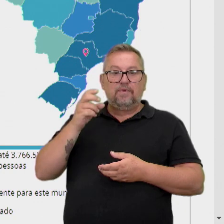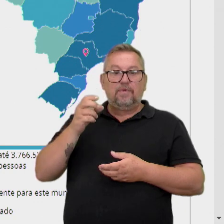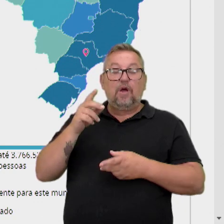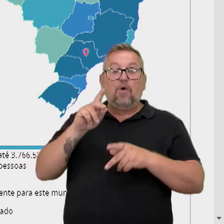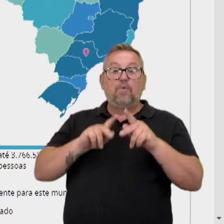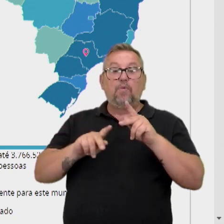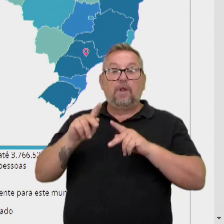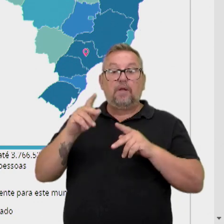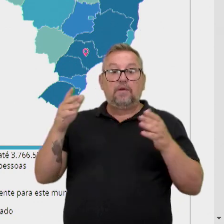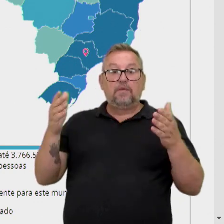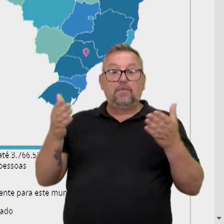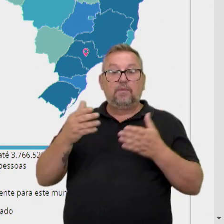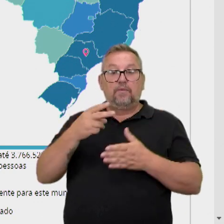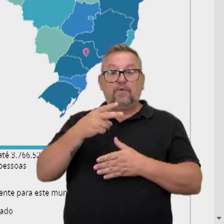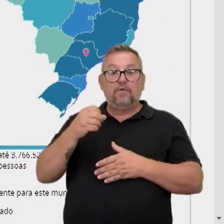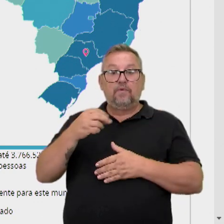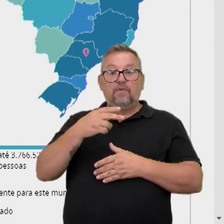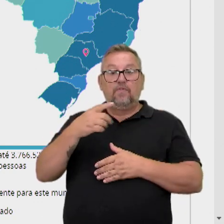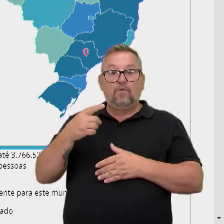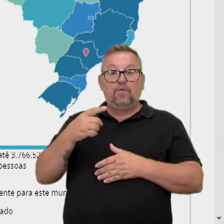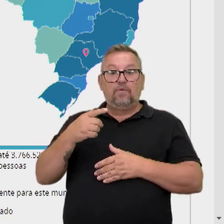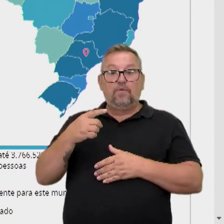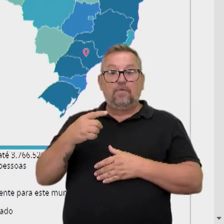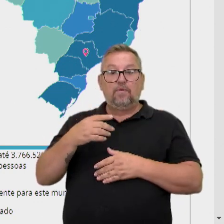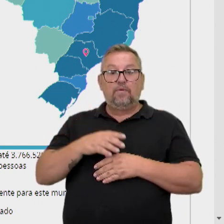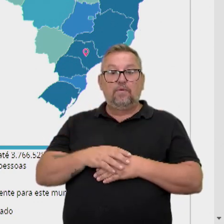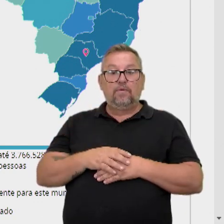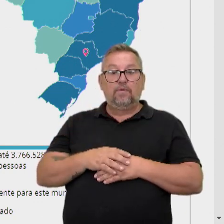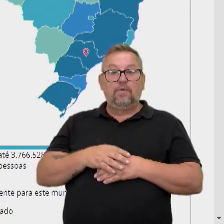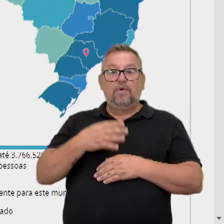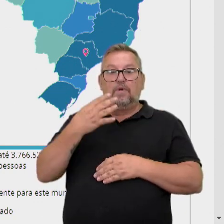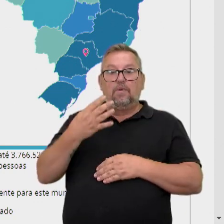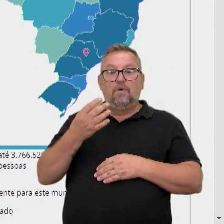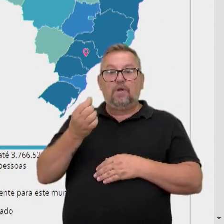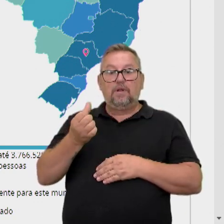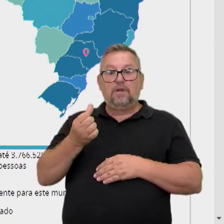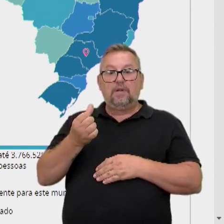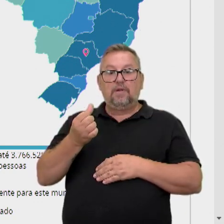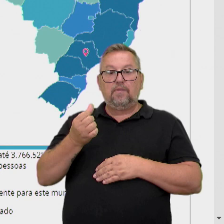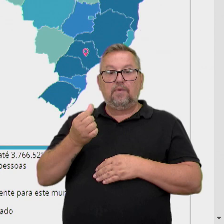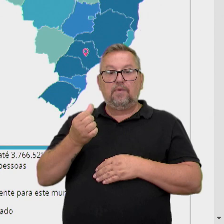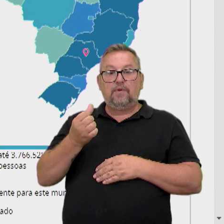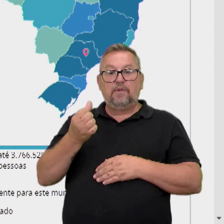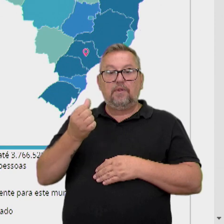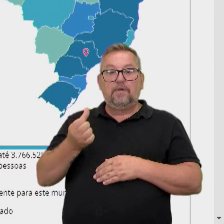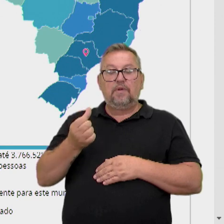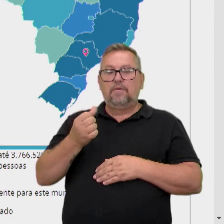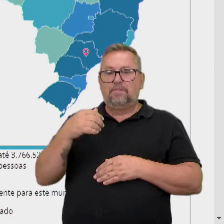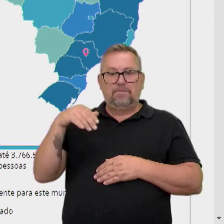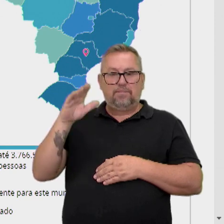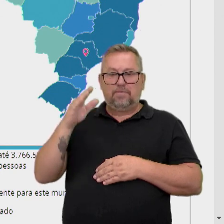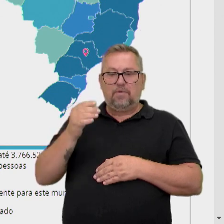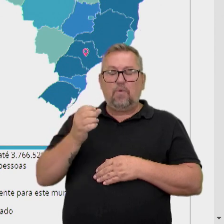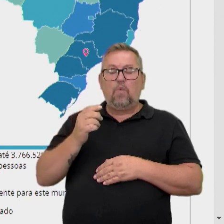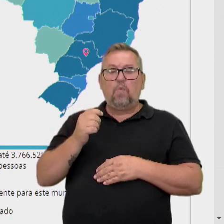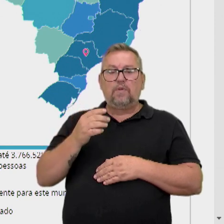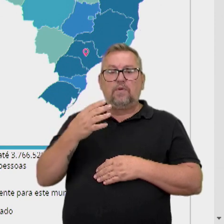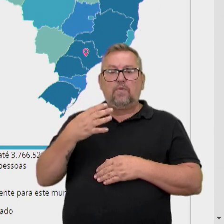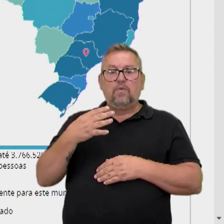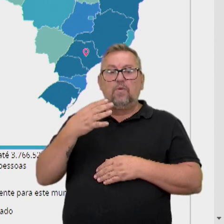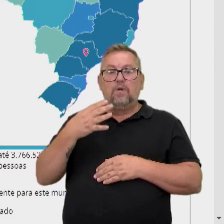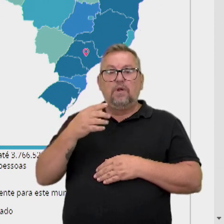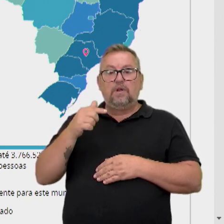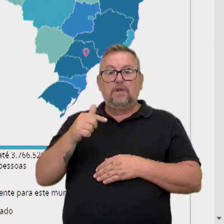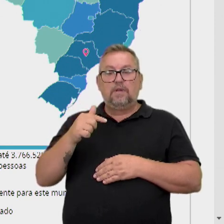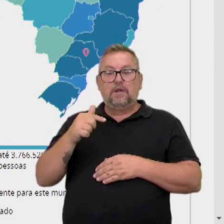população estimada em 2021. Né, um pouco mais aí de 46 milhões, quase aí 46 milhões